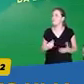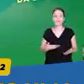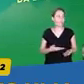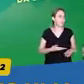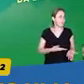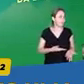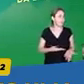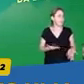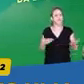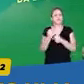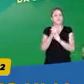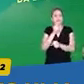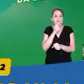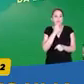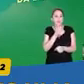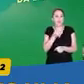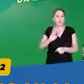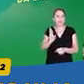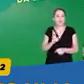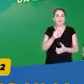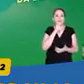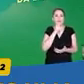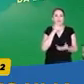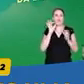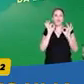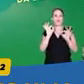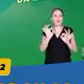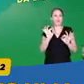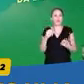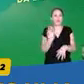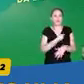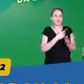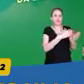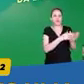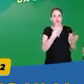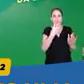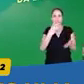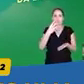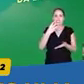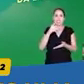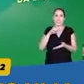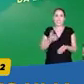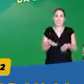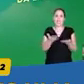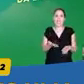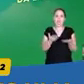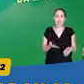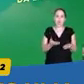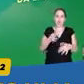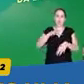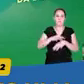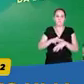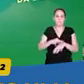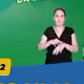R$ 600 que eu não fiz a conta. Você está mostrando aí, espetacular, você está mostrando que nós passamos de 3 quilos de picanha para quantos Para